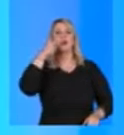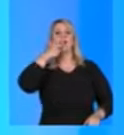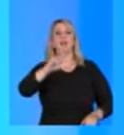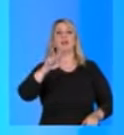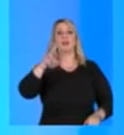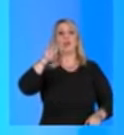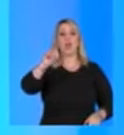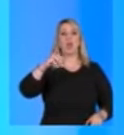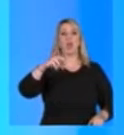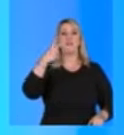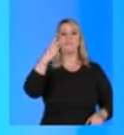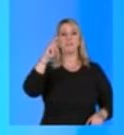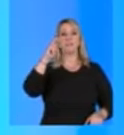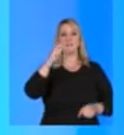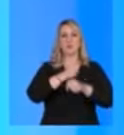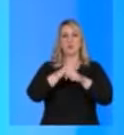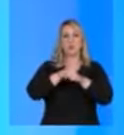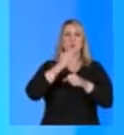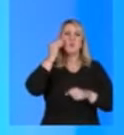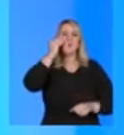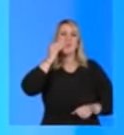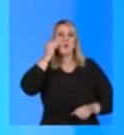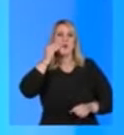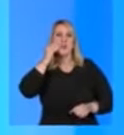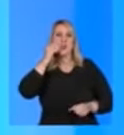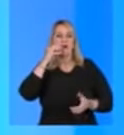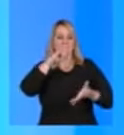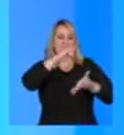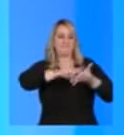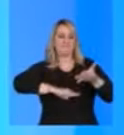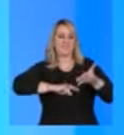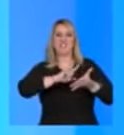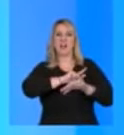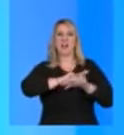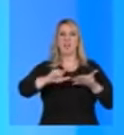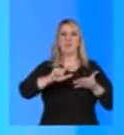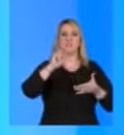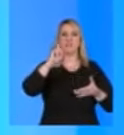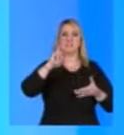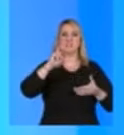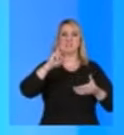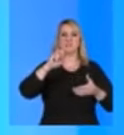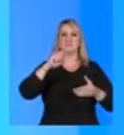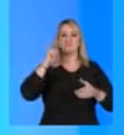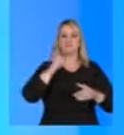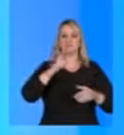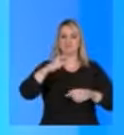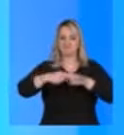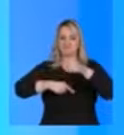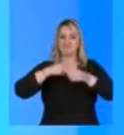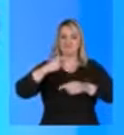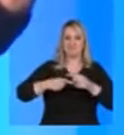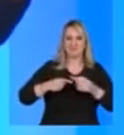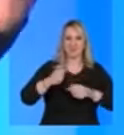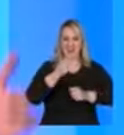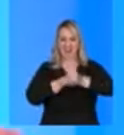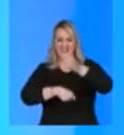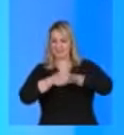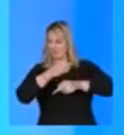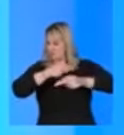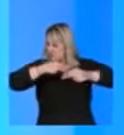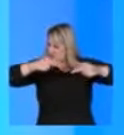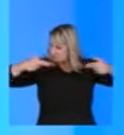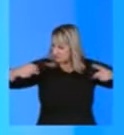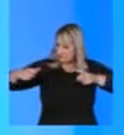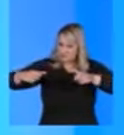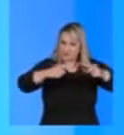filho 25 anos de experiência sou relator da lei do ficha limpa cinco mandatos já fui do do administrativo da área administrativa em